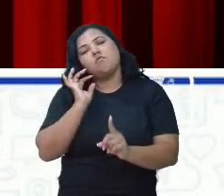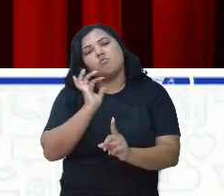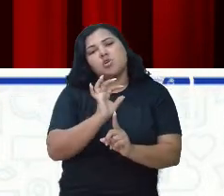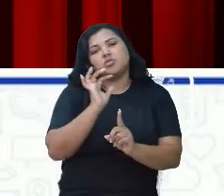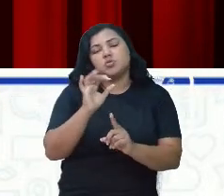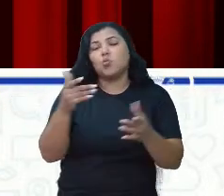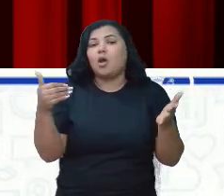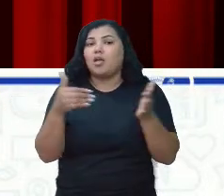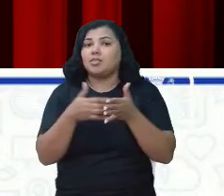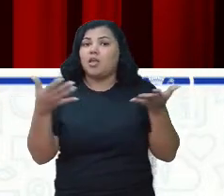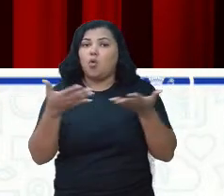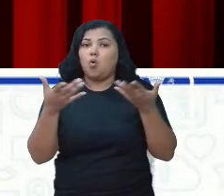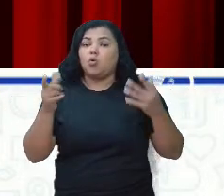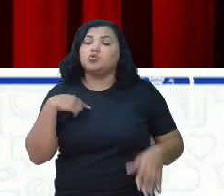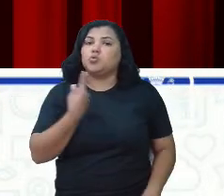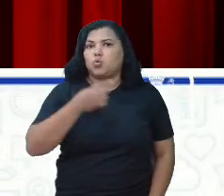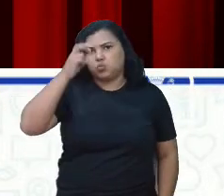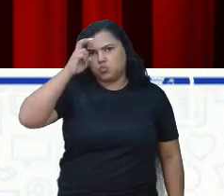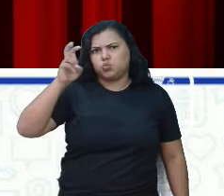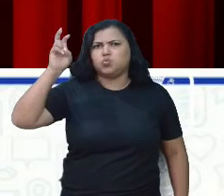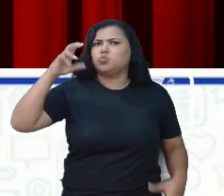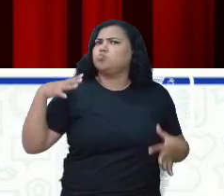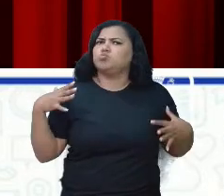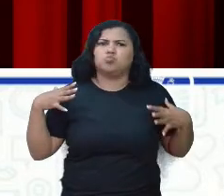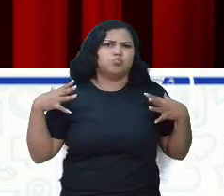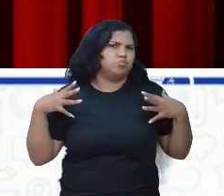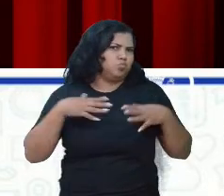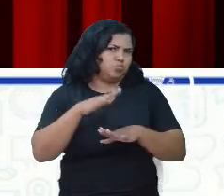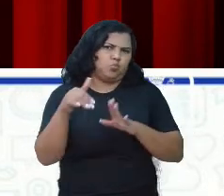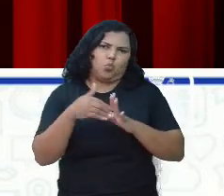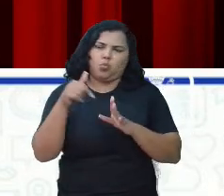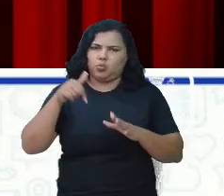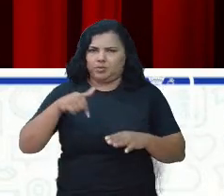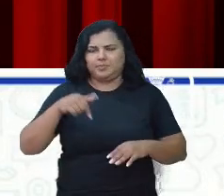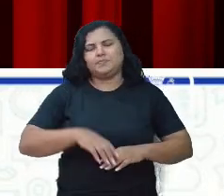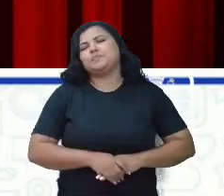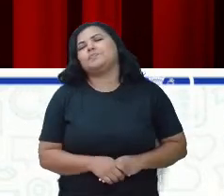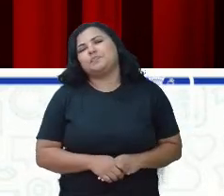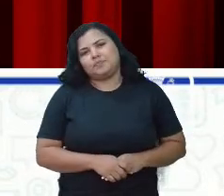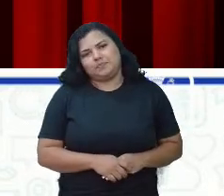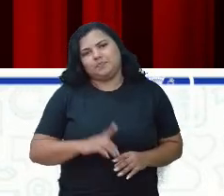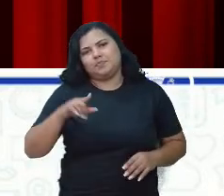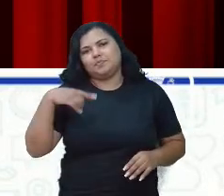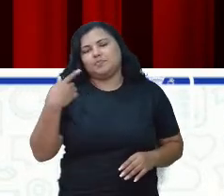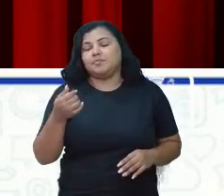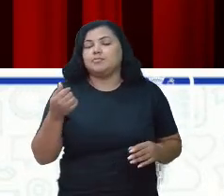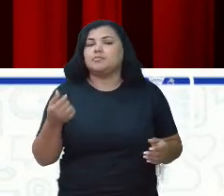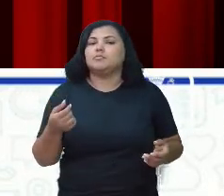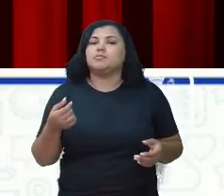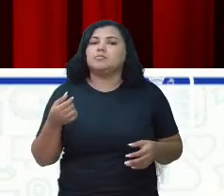influenciou até hoje a nossa cultura, toda a cultura do Ocidente, né? Depois que os romanos